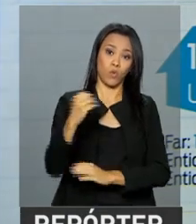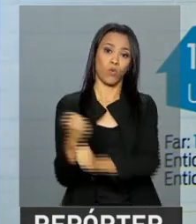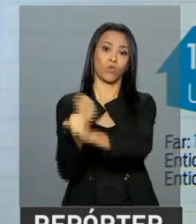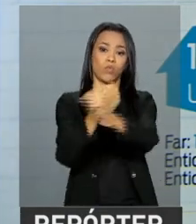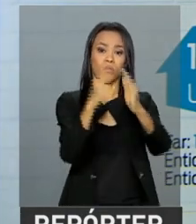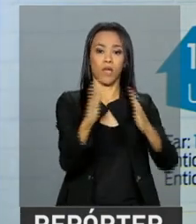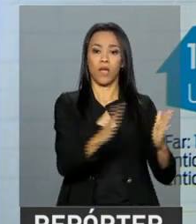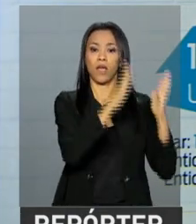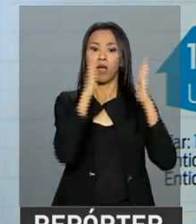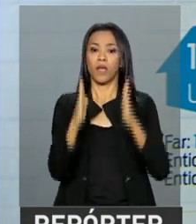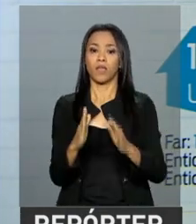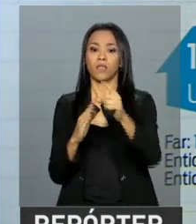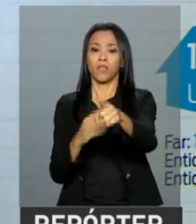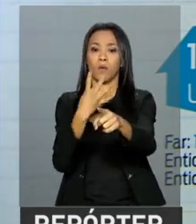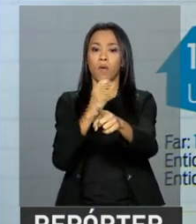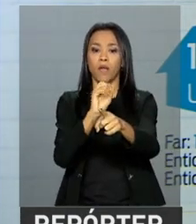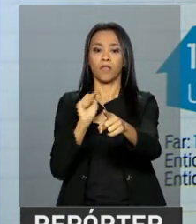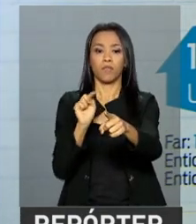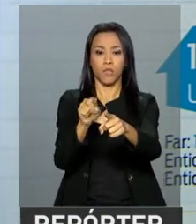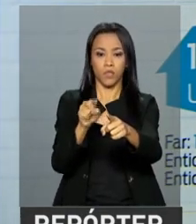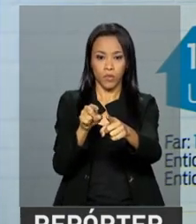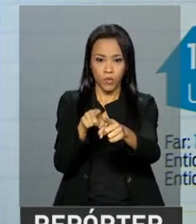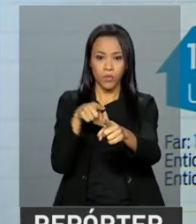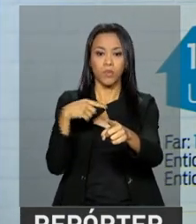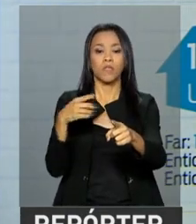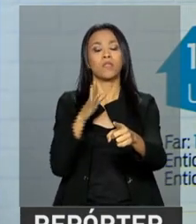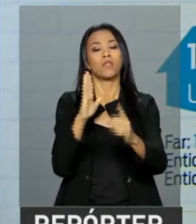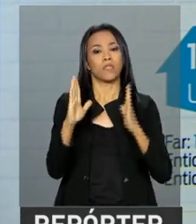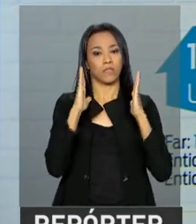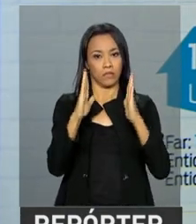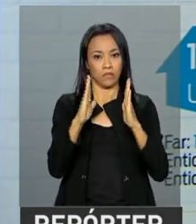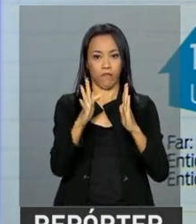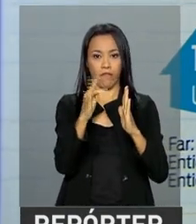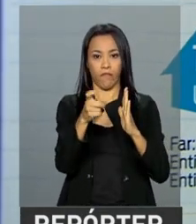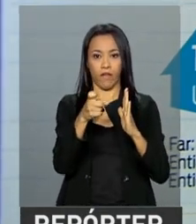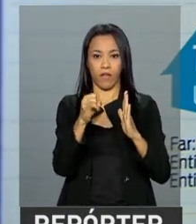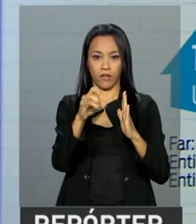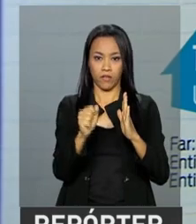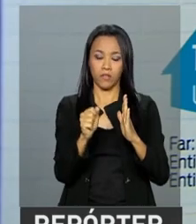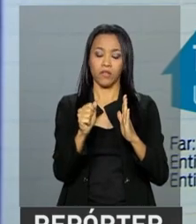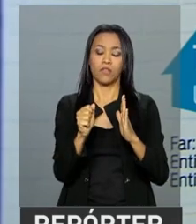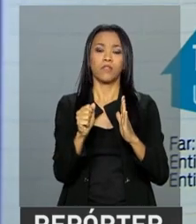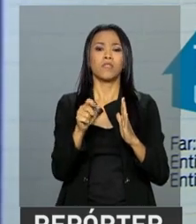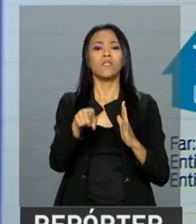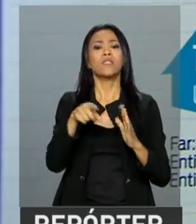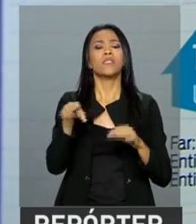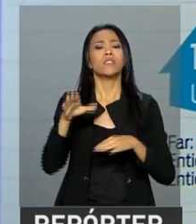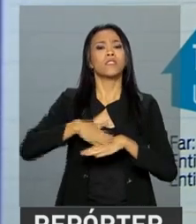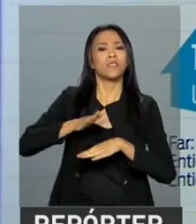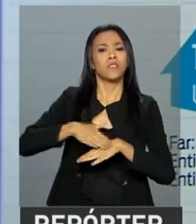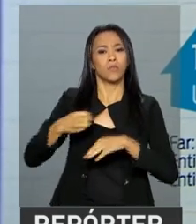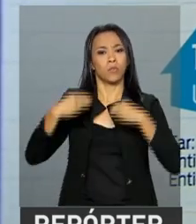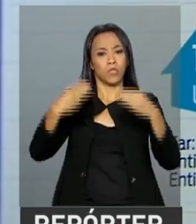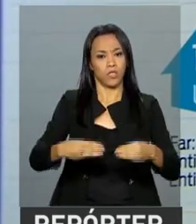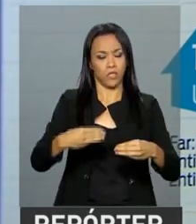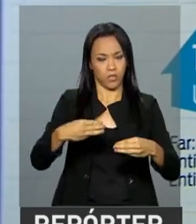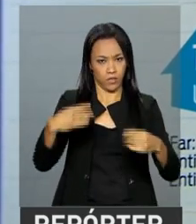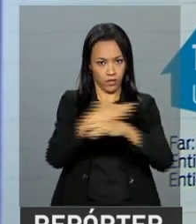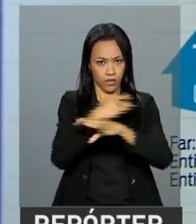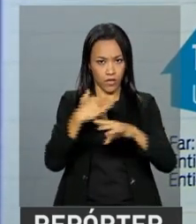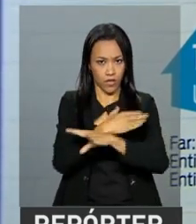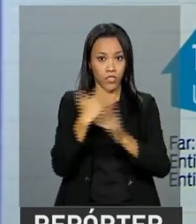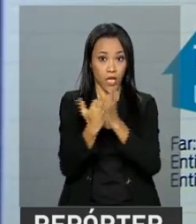faixa o email havendo pré disposição do ministério das cidades de elevar em 18